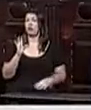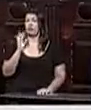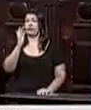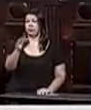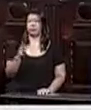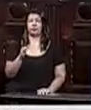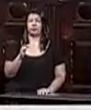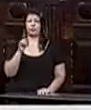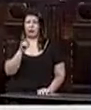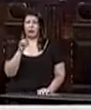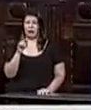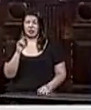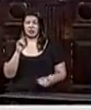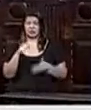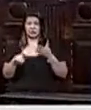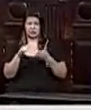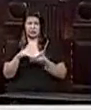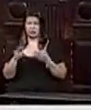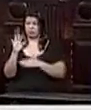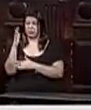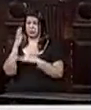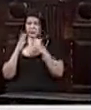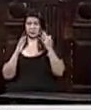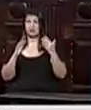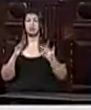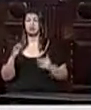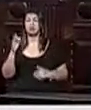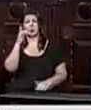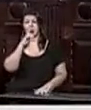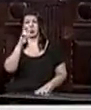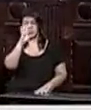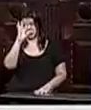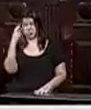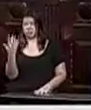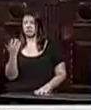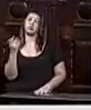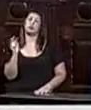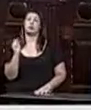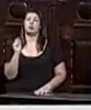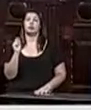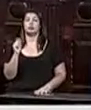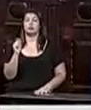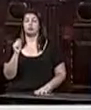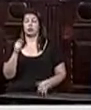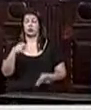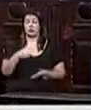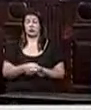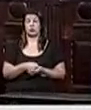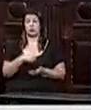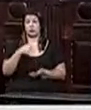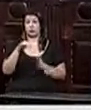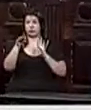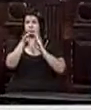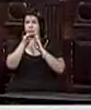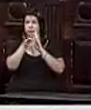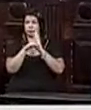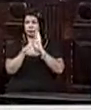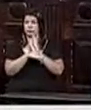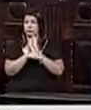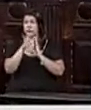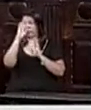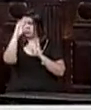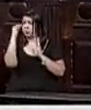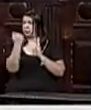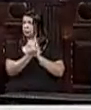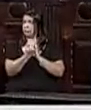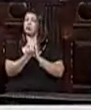Secretaria do Meio Ambiente, através do INEA, resolveu, ao invés de cumprir um cronograma, ao invés de